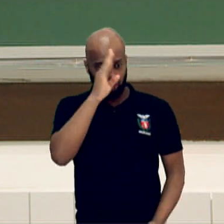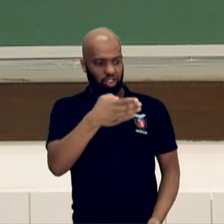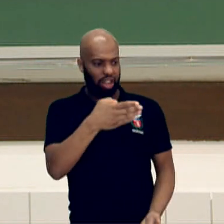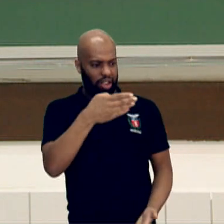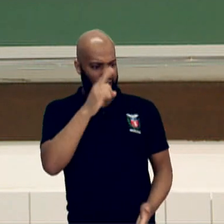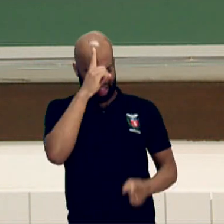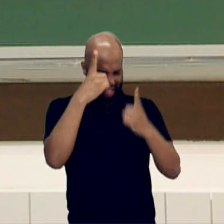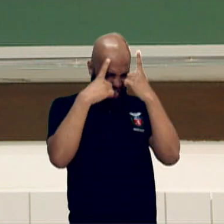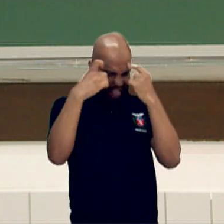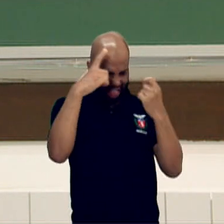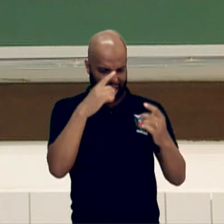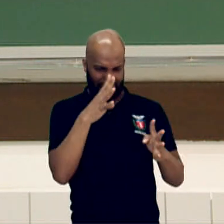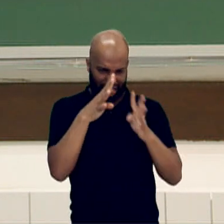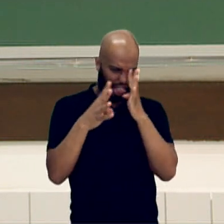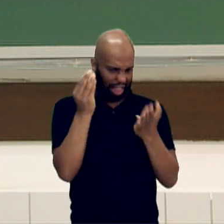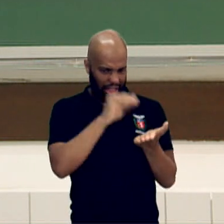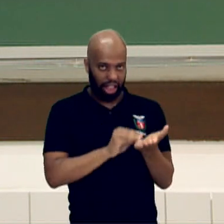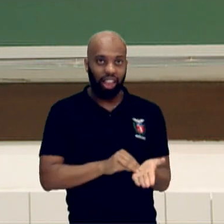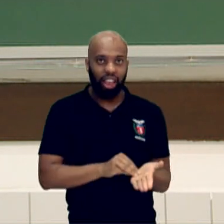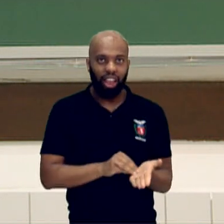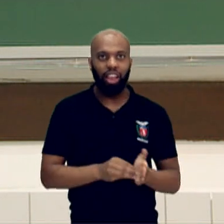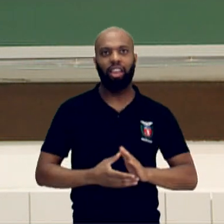dá na cabeça? Vamos ver?